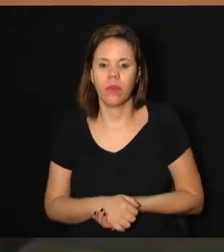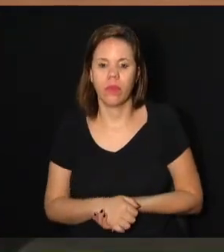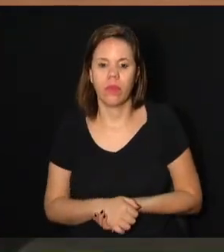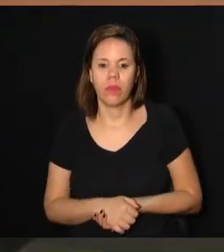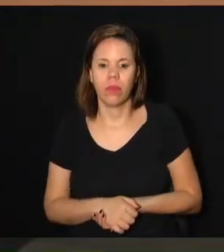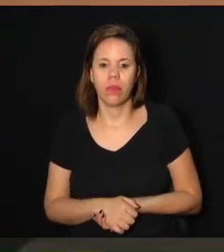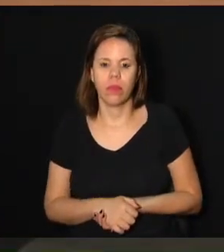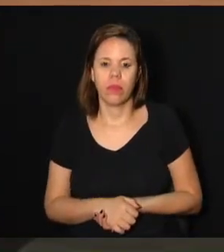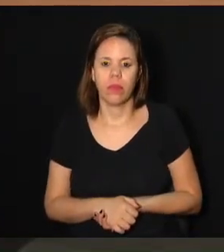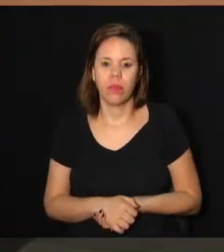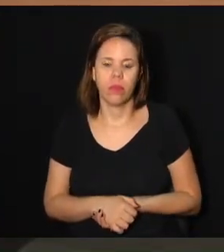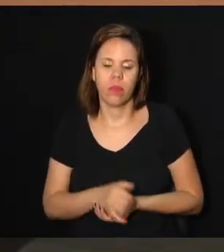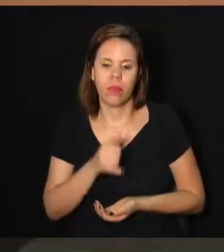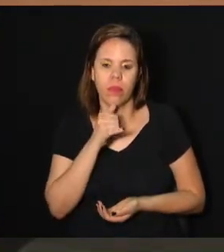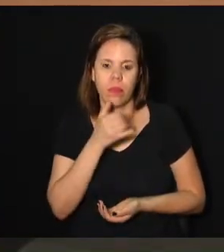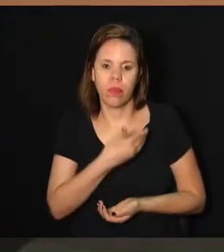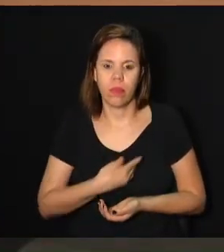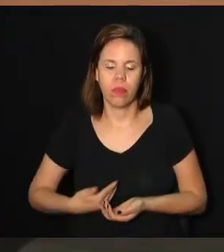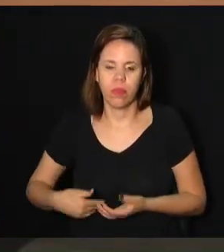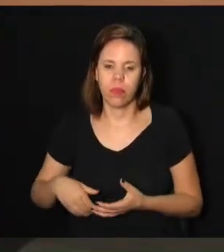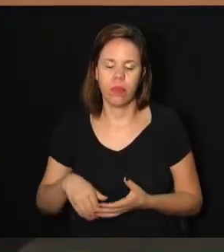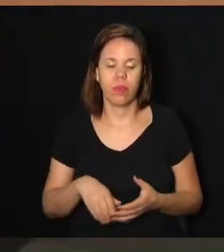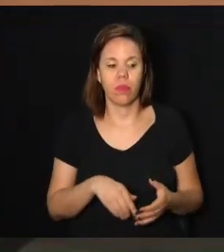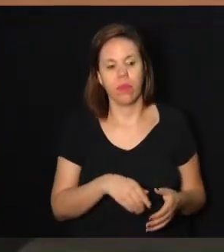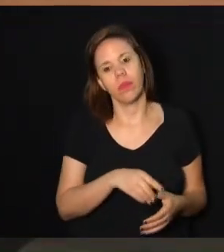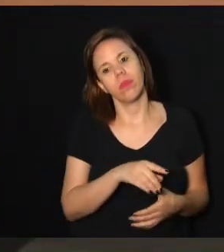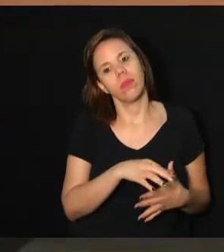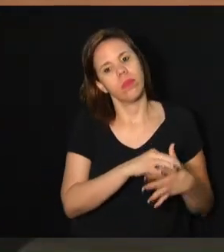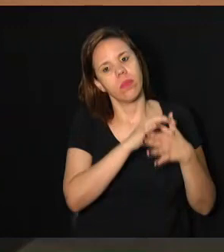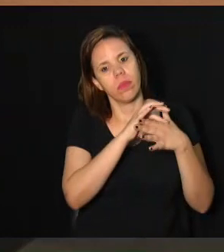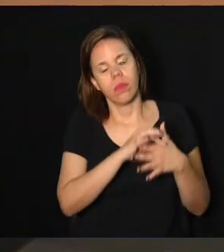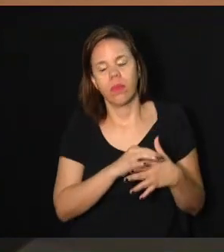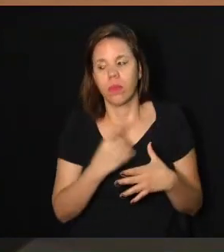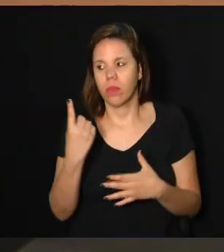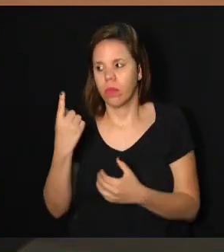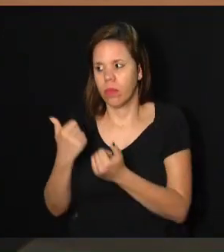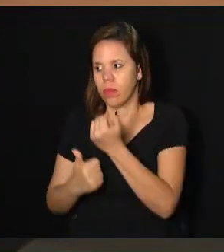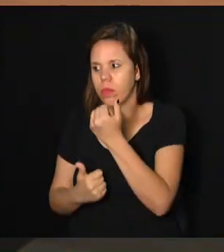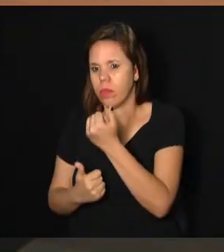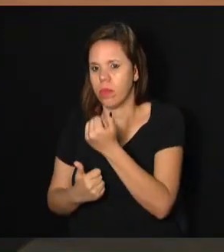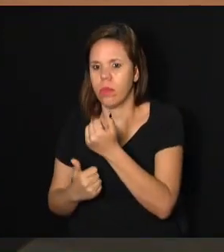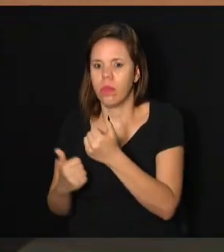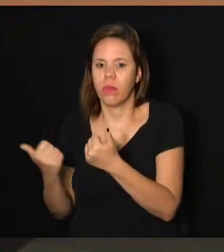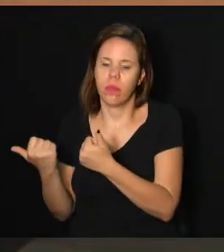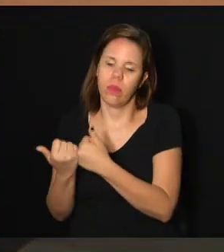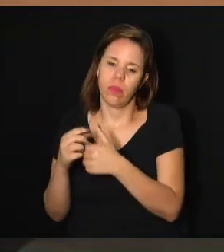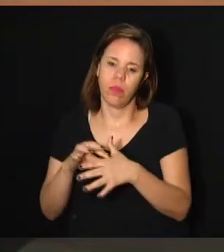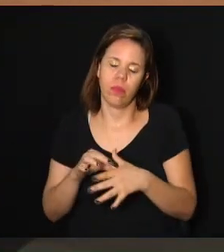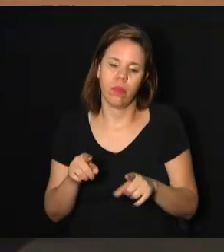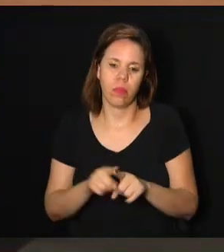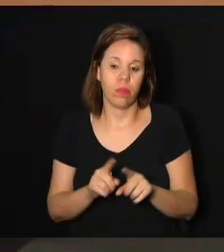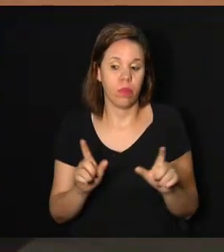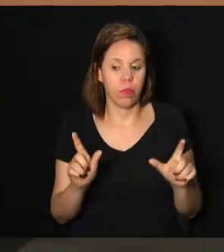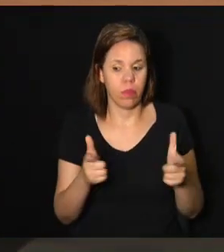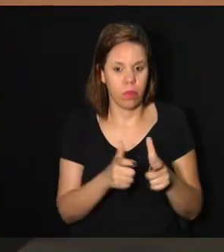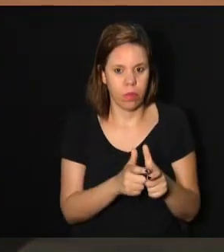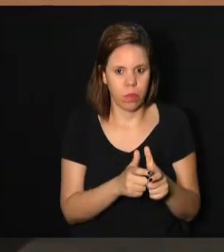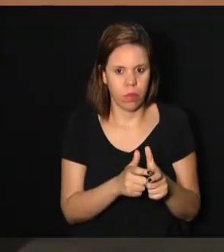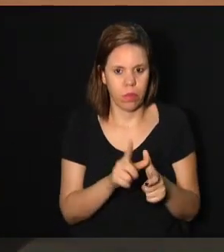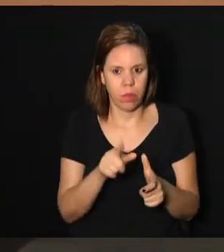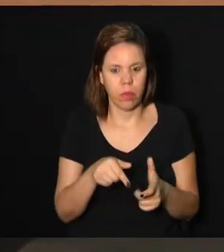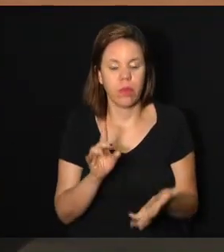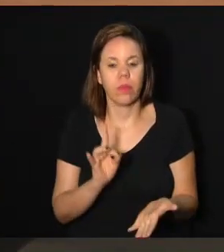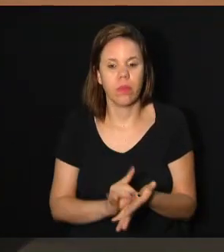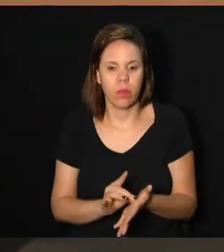Por exemplo, o governo tem um líder e um vice-líder. A minoria